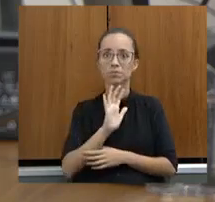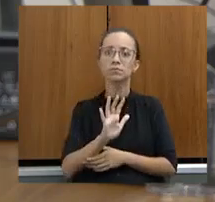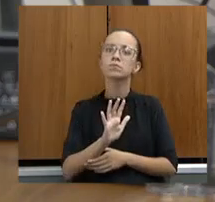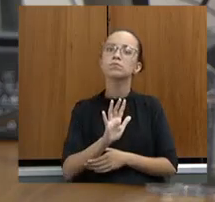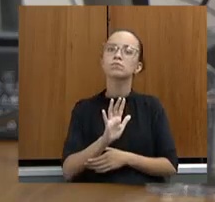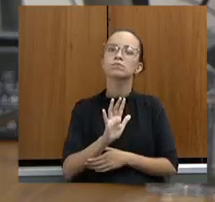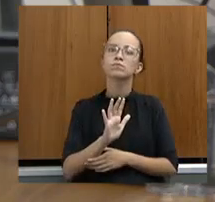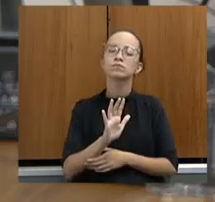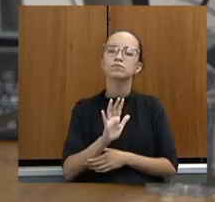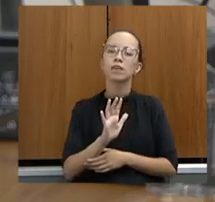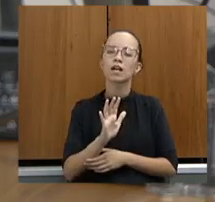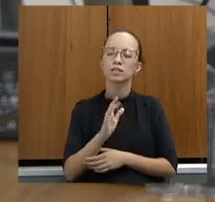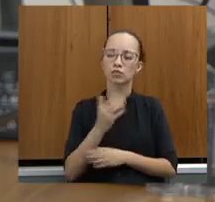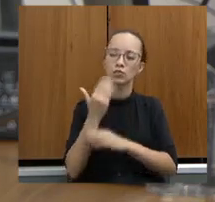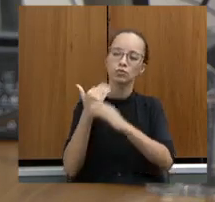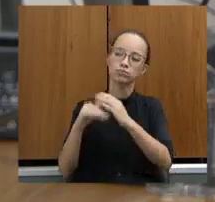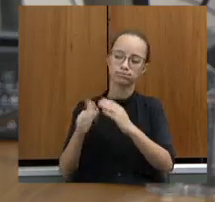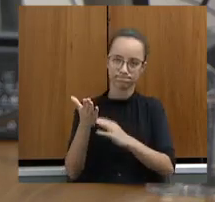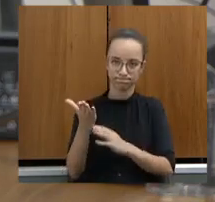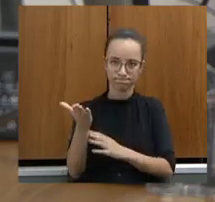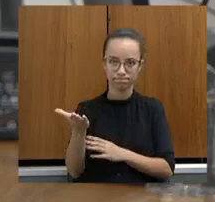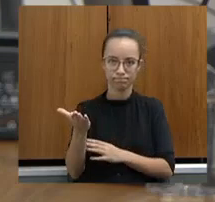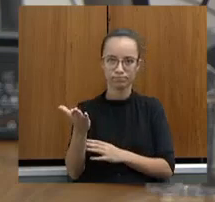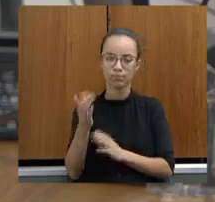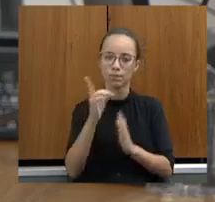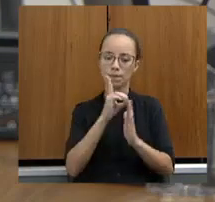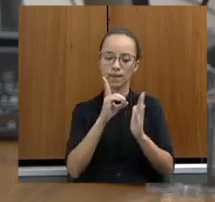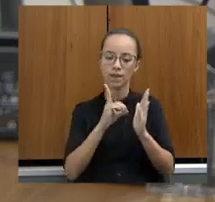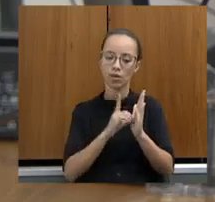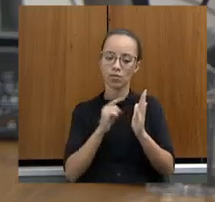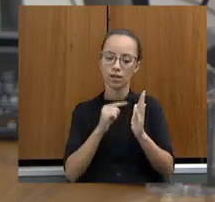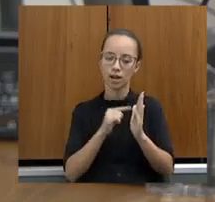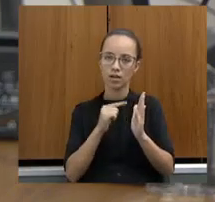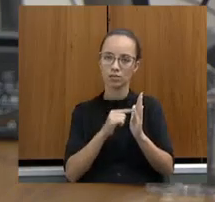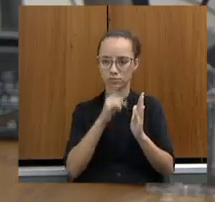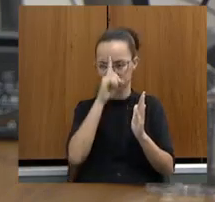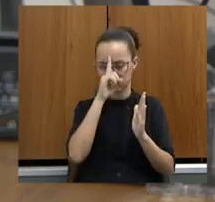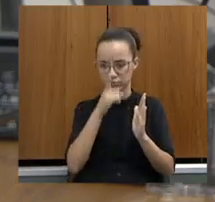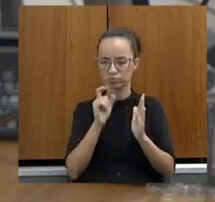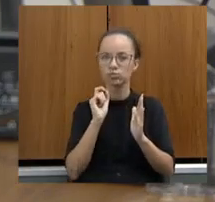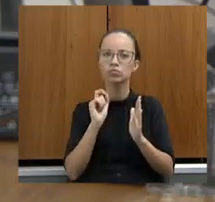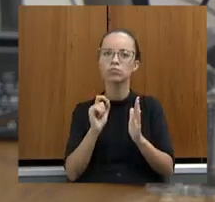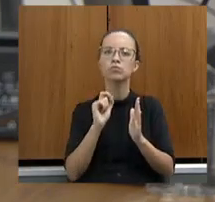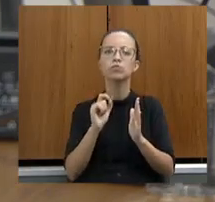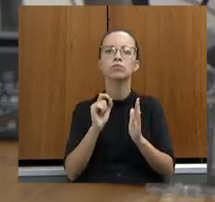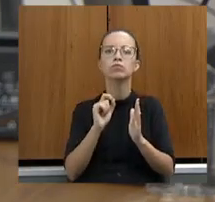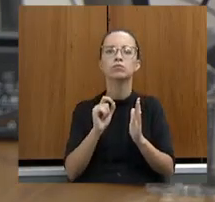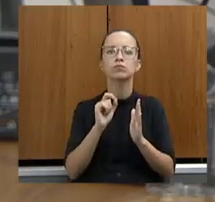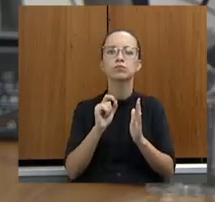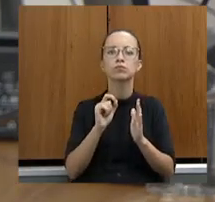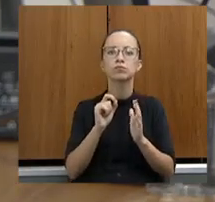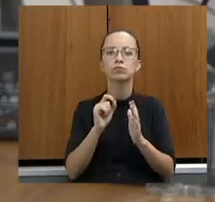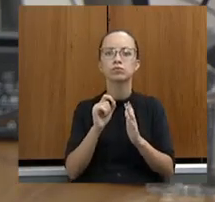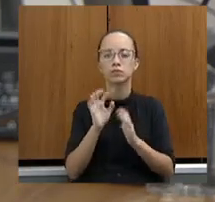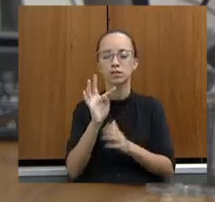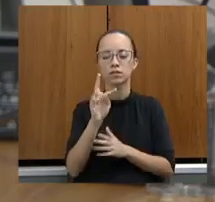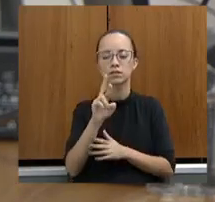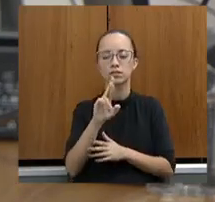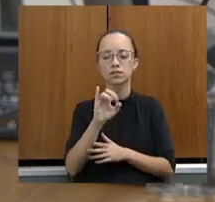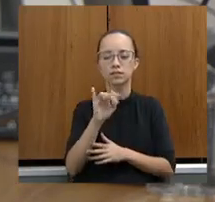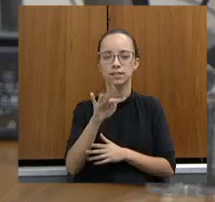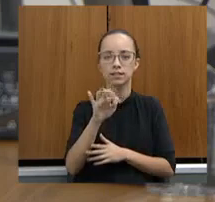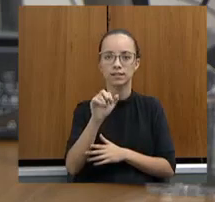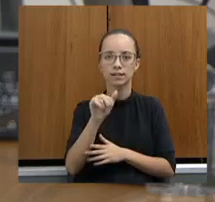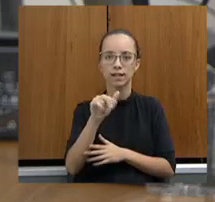me comprometa mandar para o senhor é um decreto em que a questão do triênico em Coelho trinternar ela foi superada então